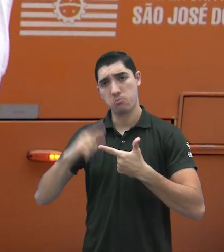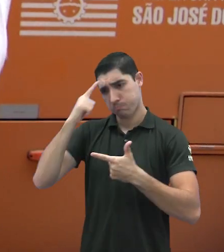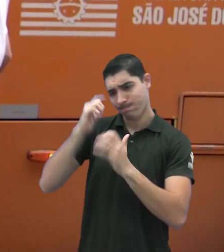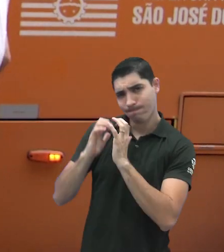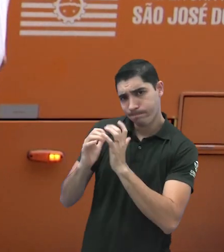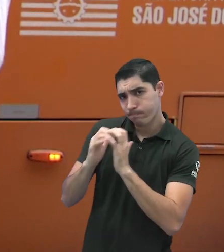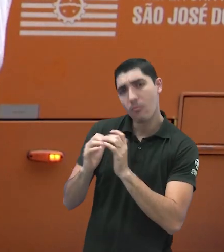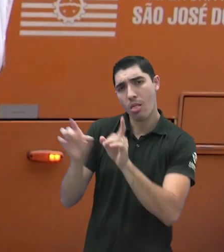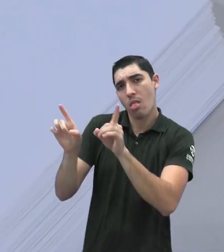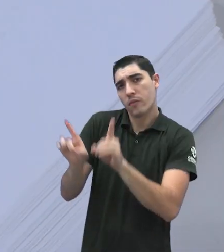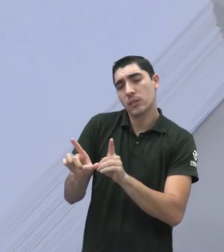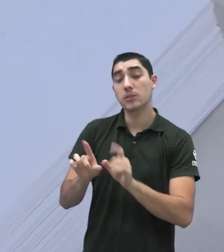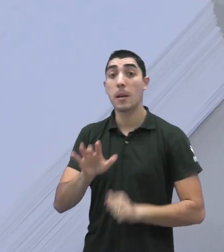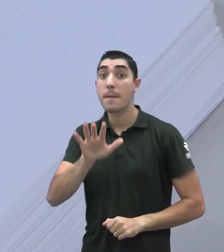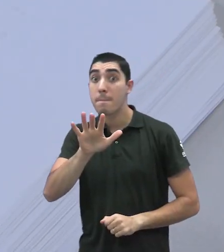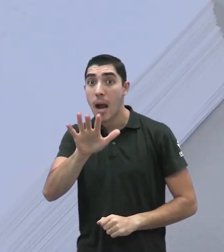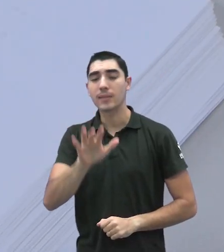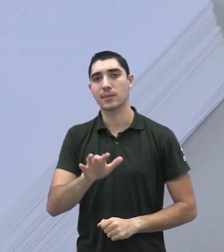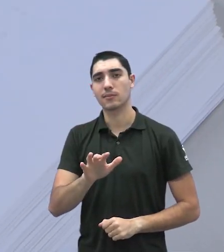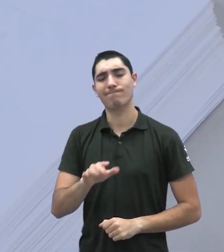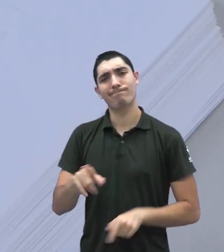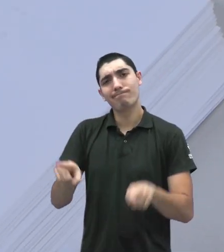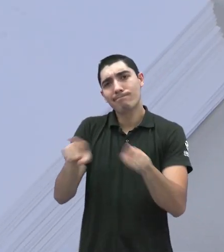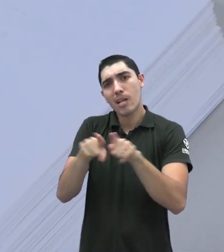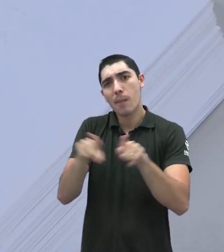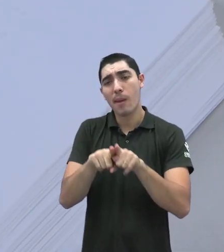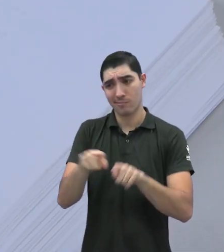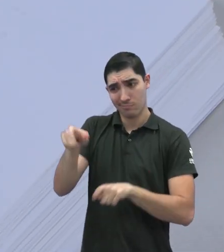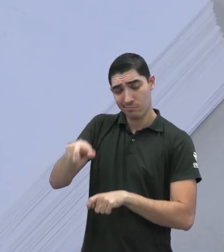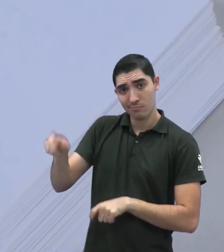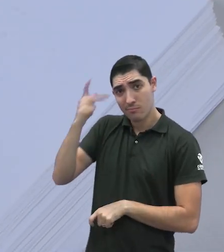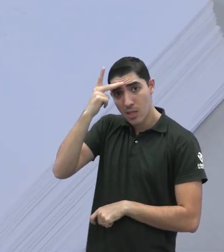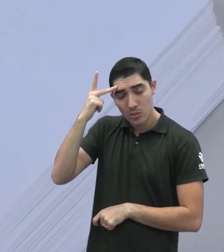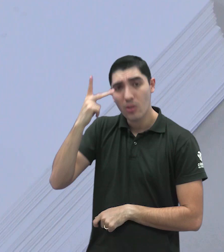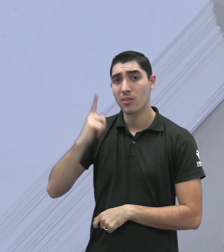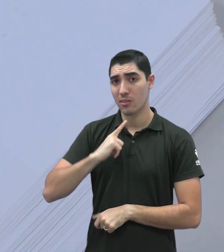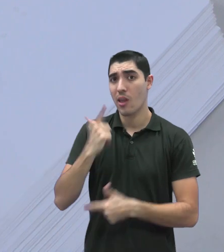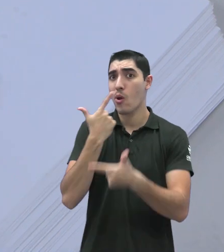ou intelectual. Além das deficiências,